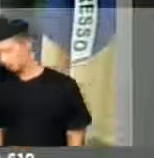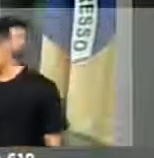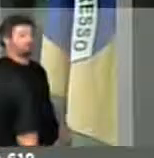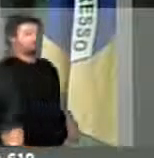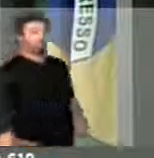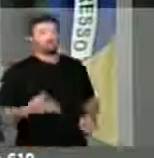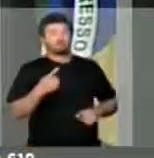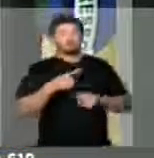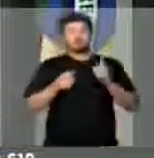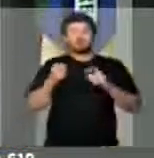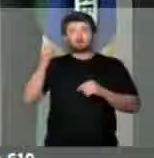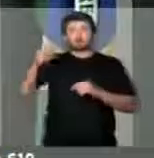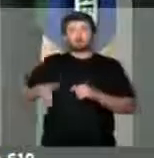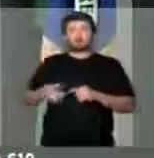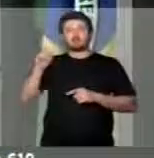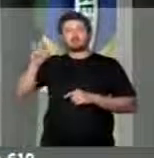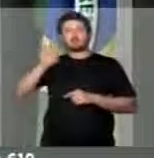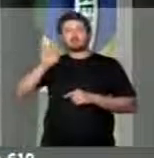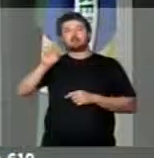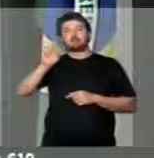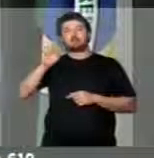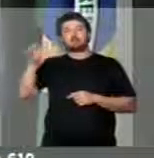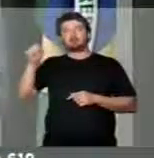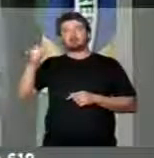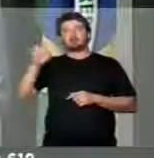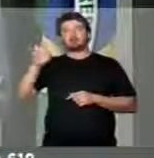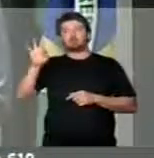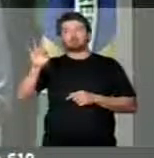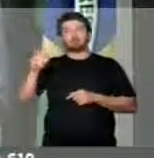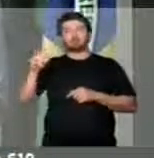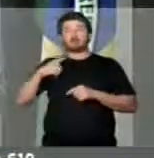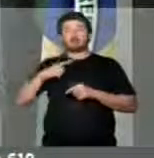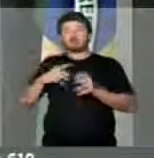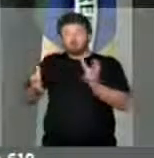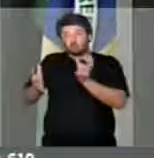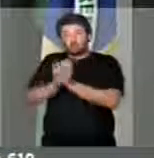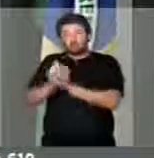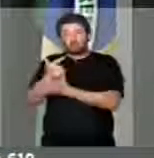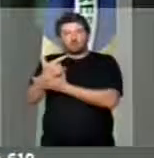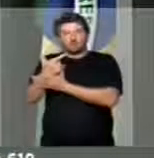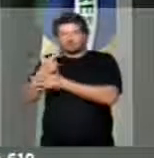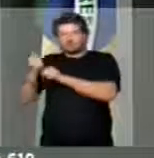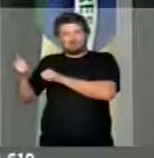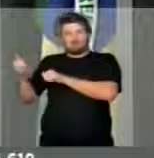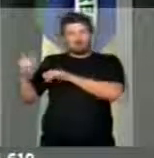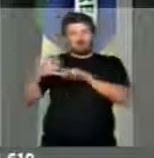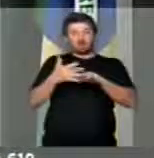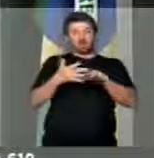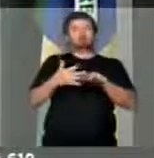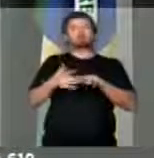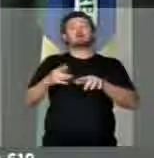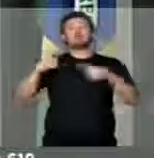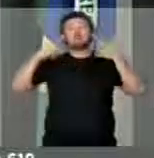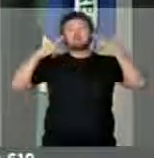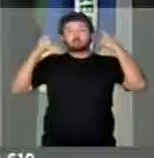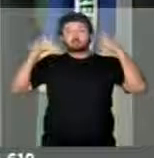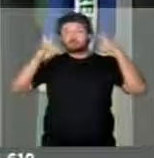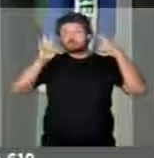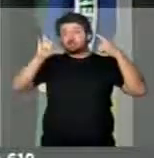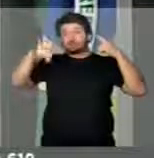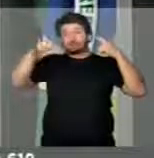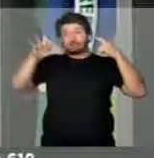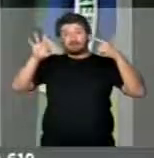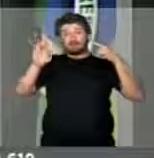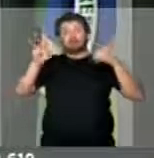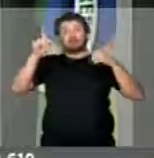Preto, onde uma quadrilha fortemente armada realizou o estouro através de dinamite de uma